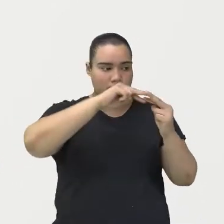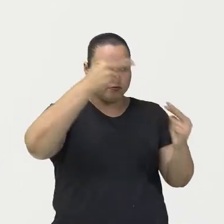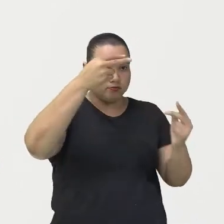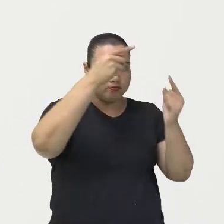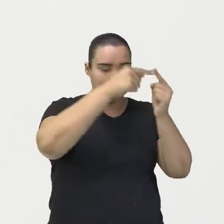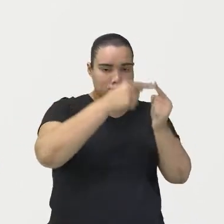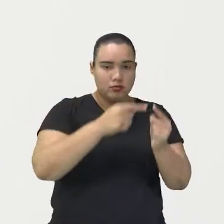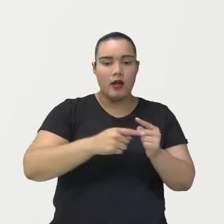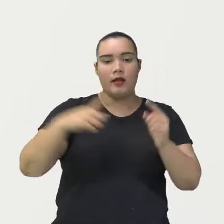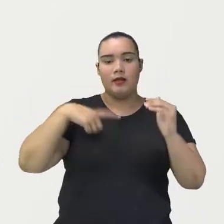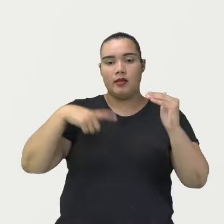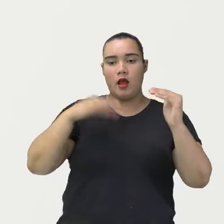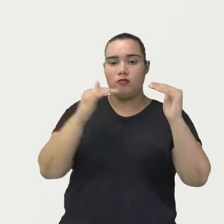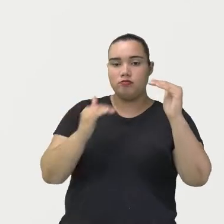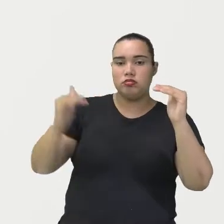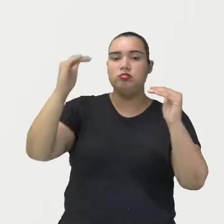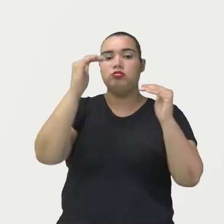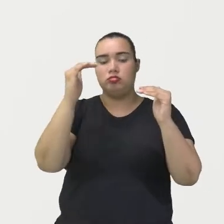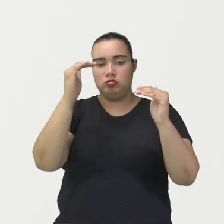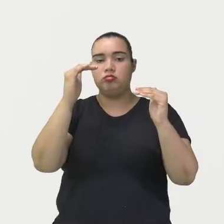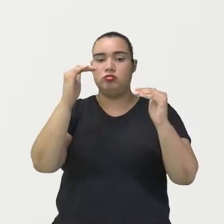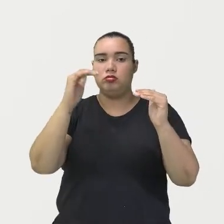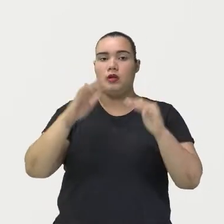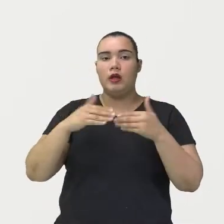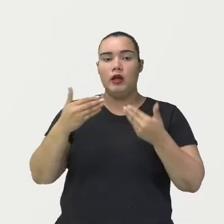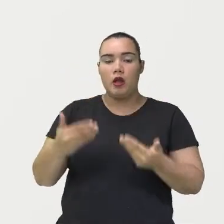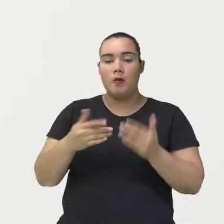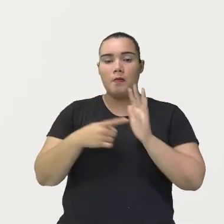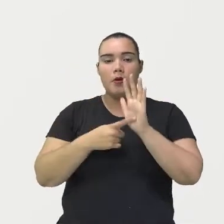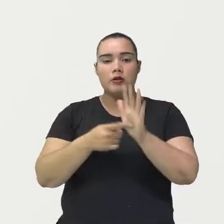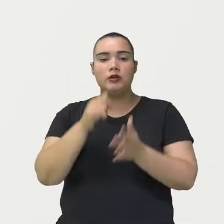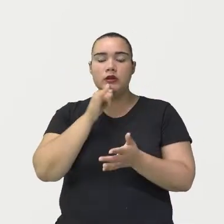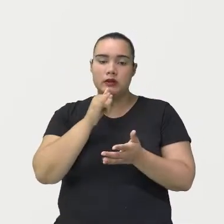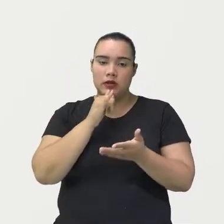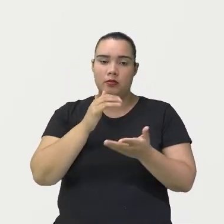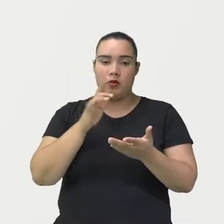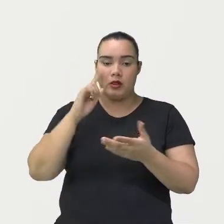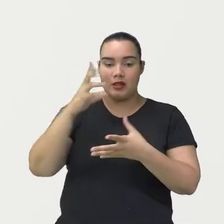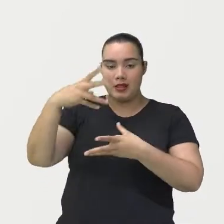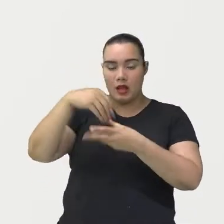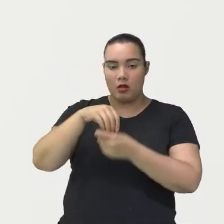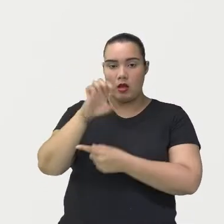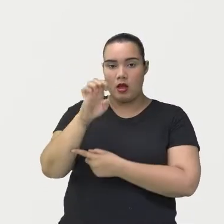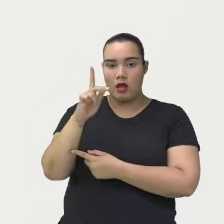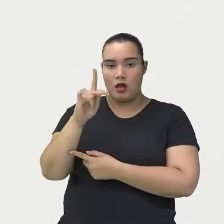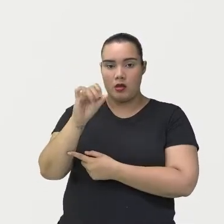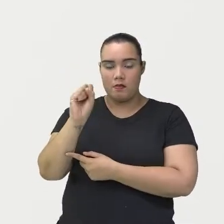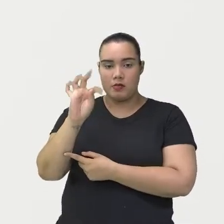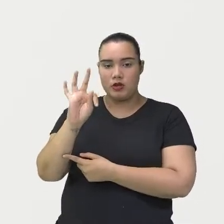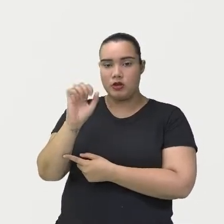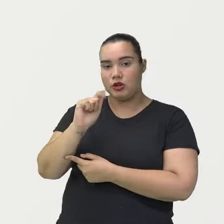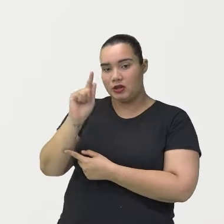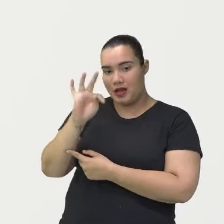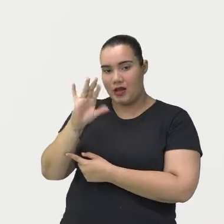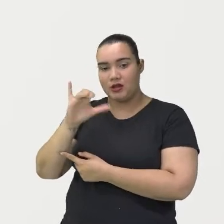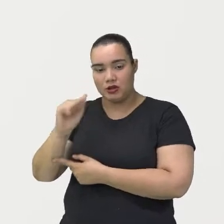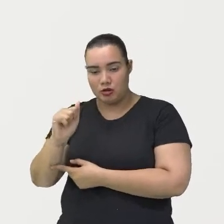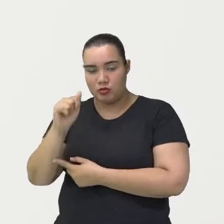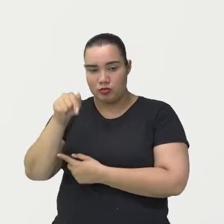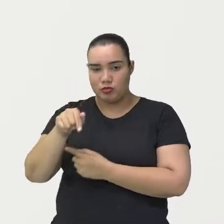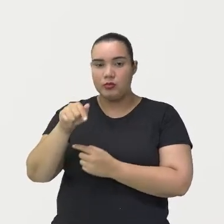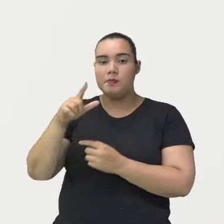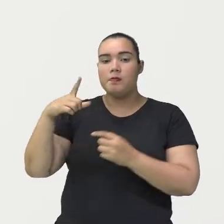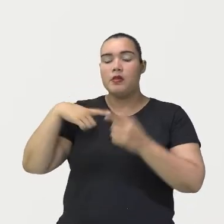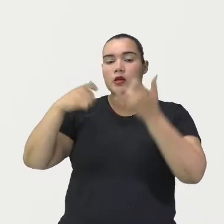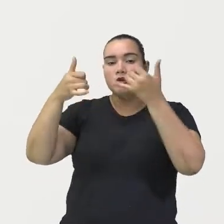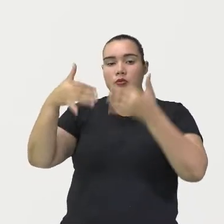expressão do outro alelo. Olha só, na epistática, um alelo vai impedir